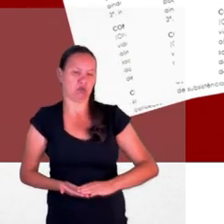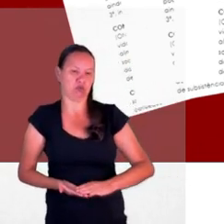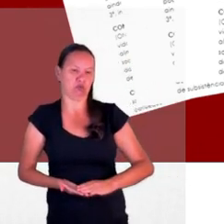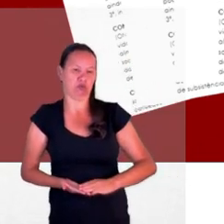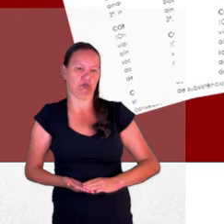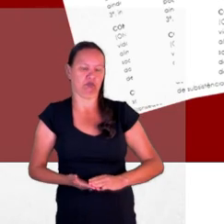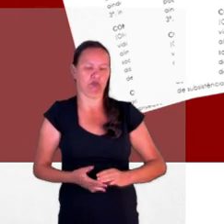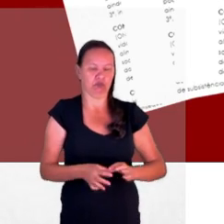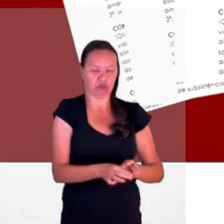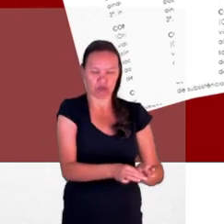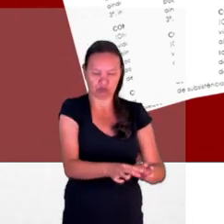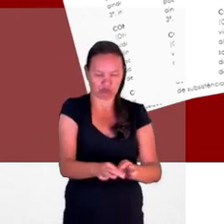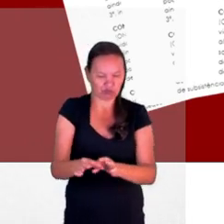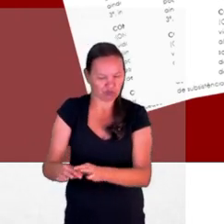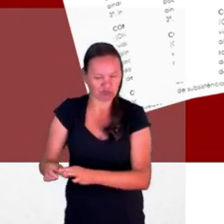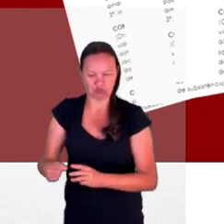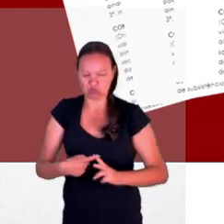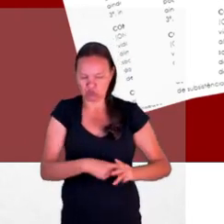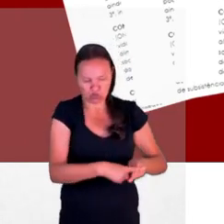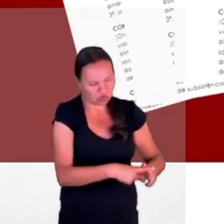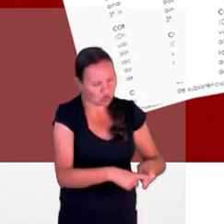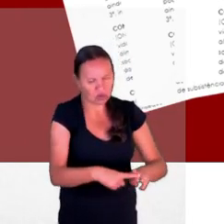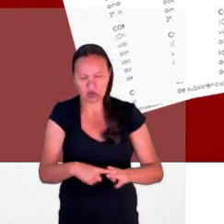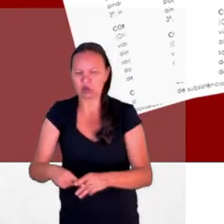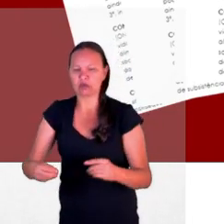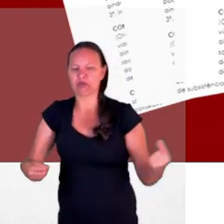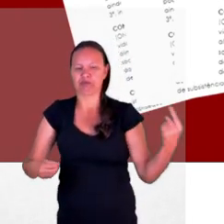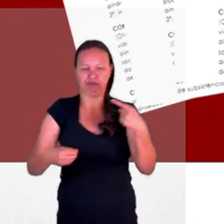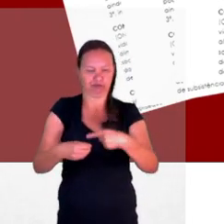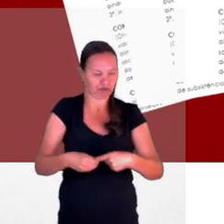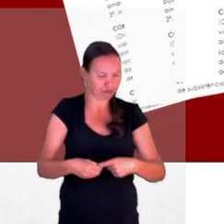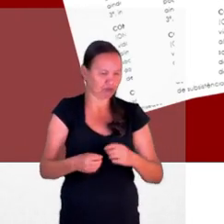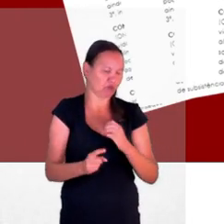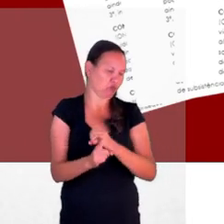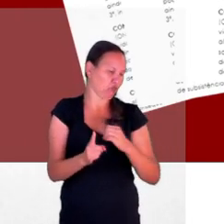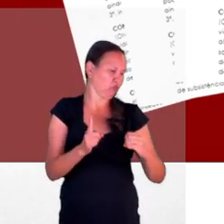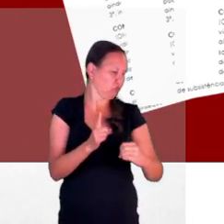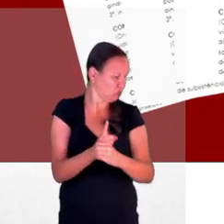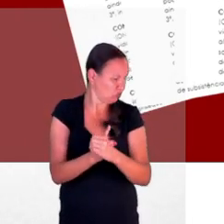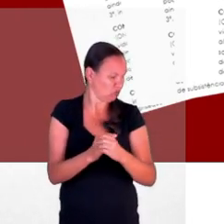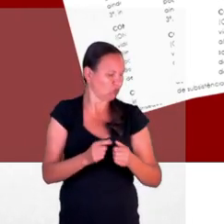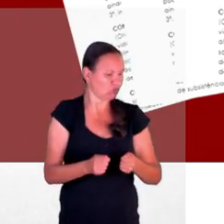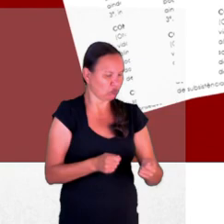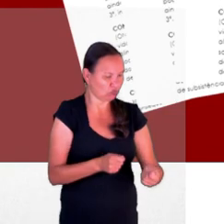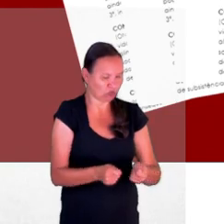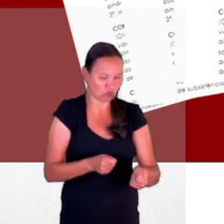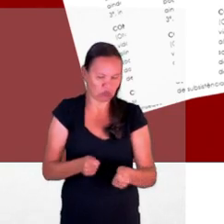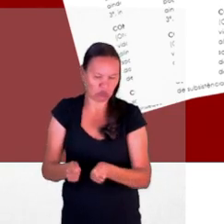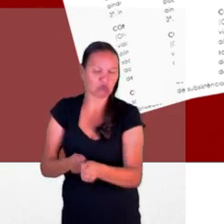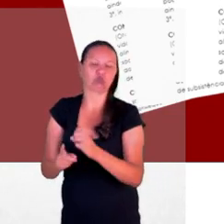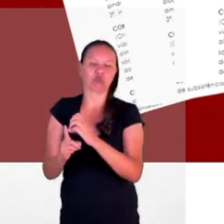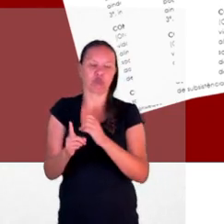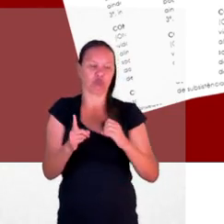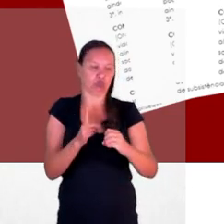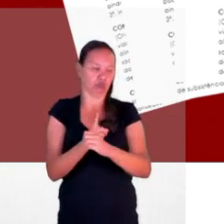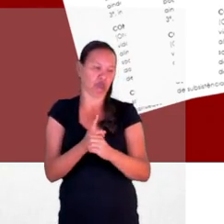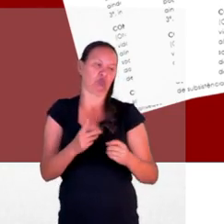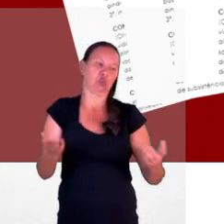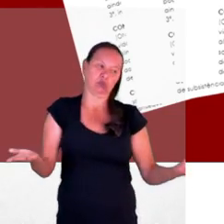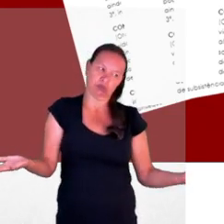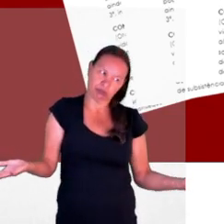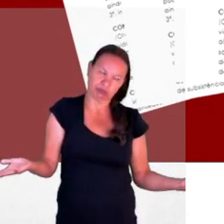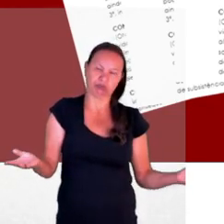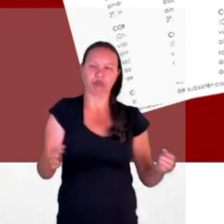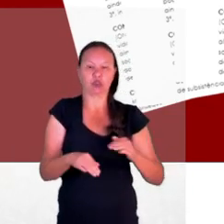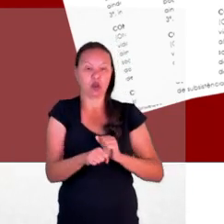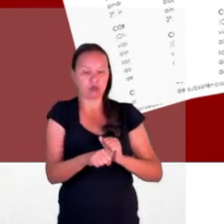desorganização e a própria participação eh social e o controle social ficou bastante prejudicado em cima disso tudo ainda tivemos